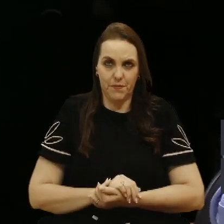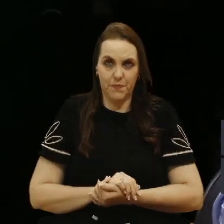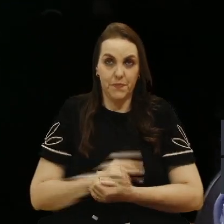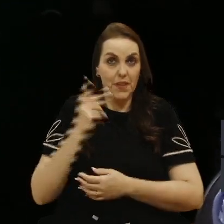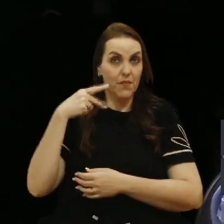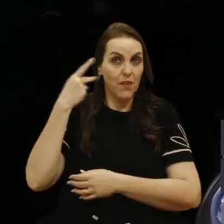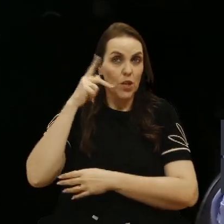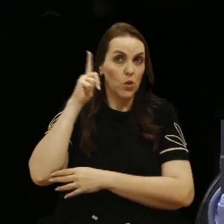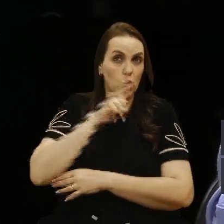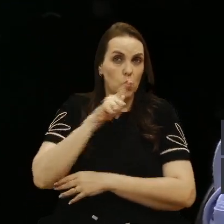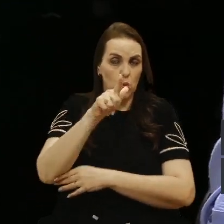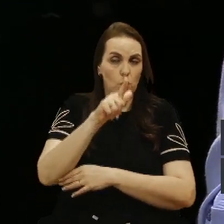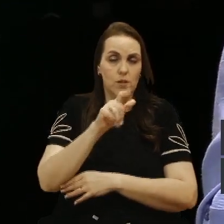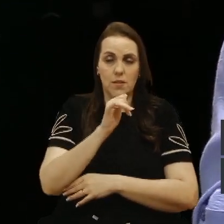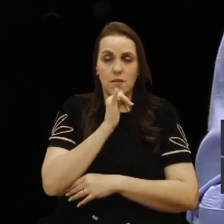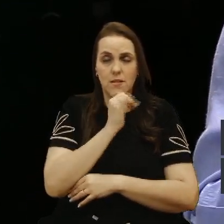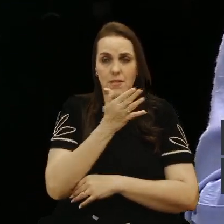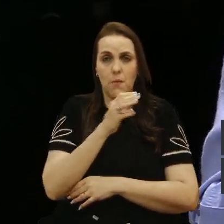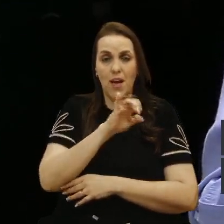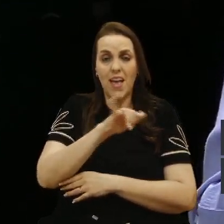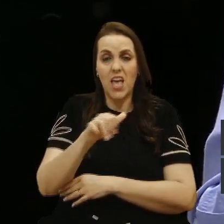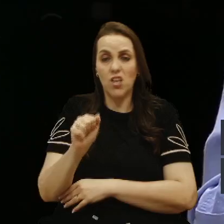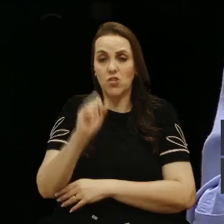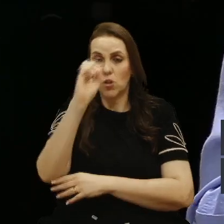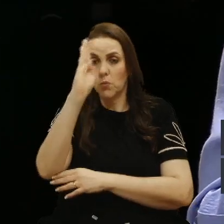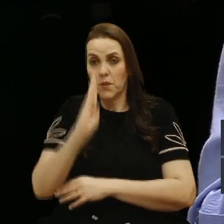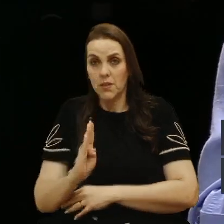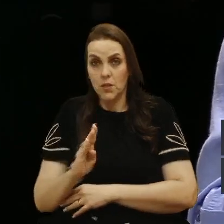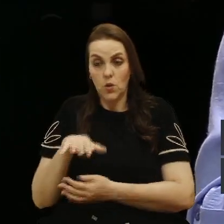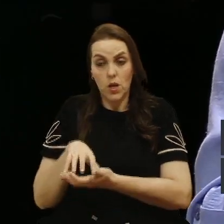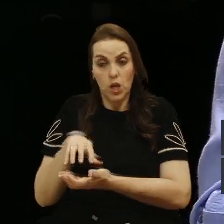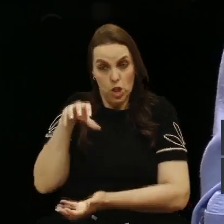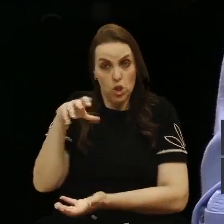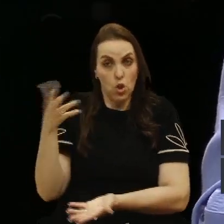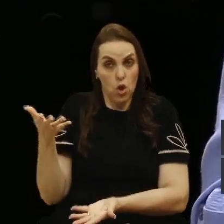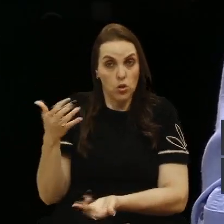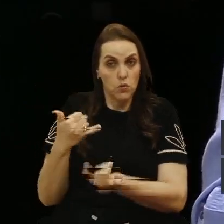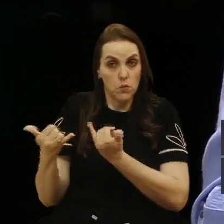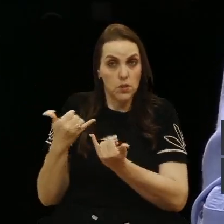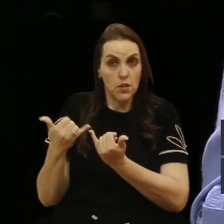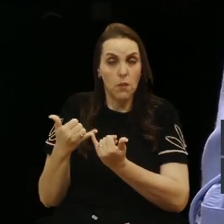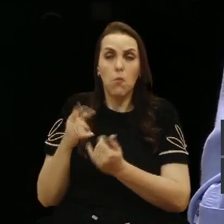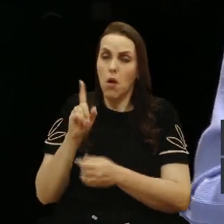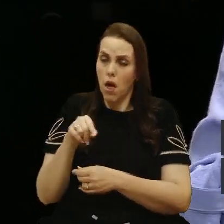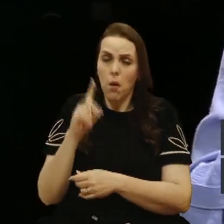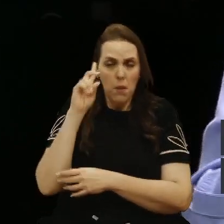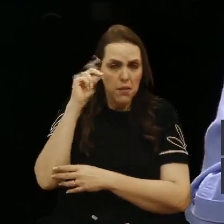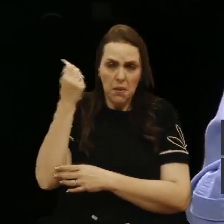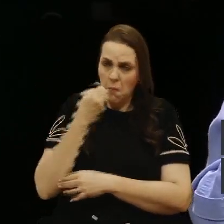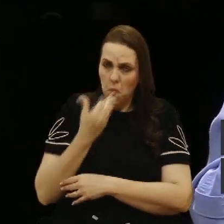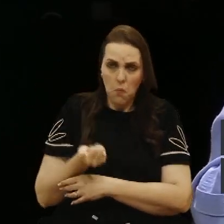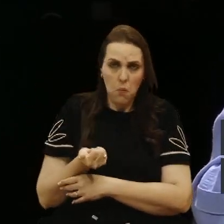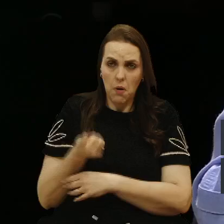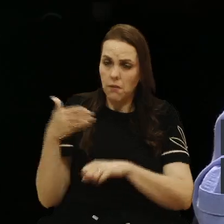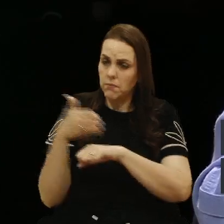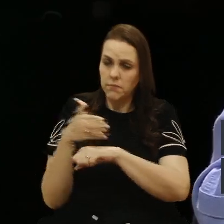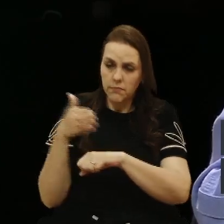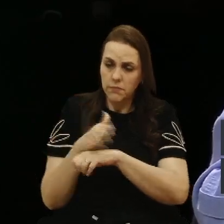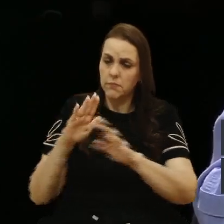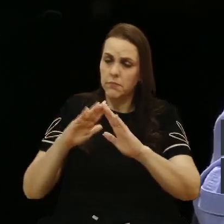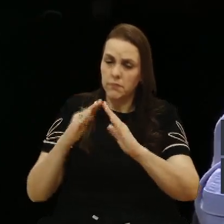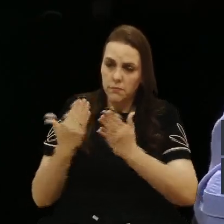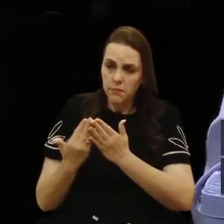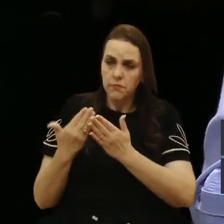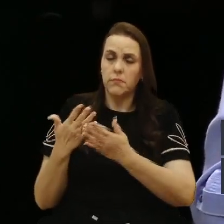alguns exemplos, né, de EJAs pelo Brasil. Para os idosos, por exemplo, é uma baita iniciativa trabalhar para que eles frequentem a escola, para que